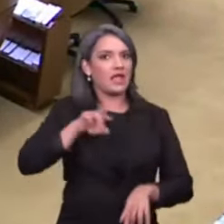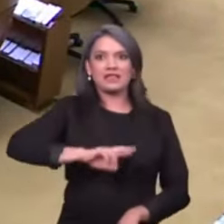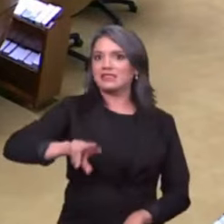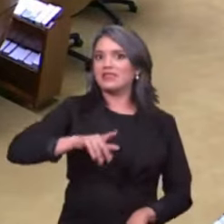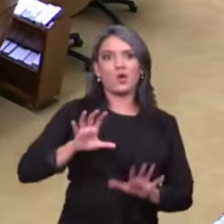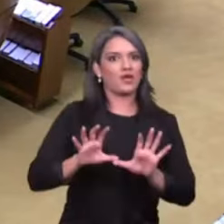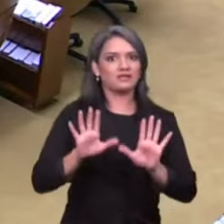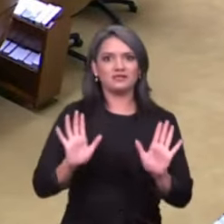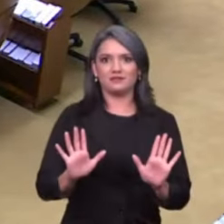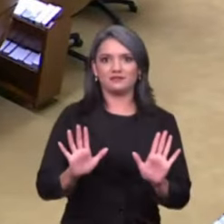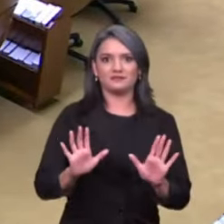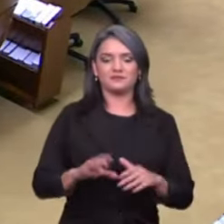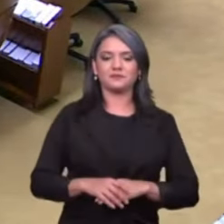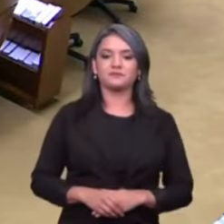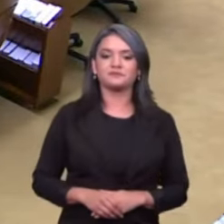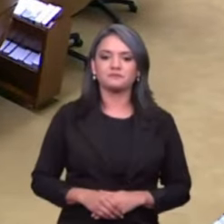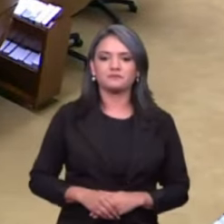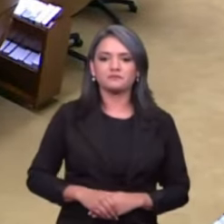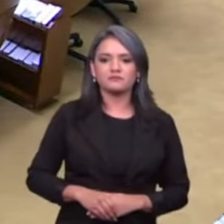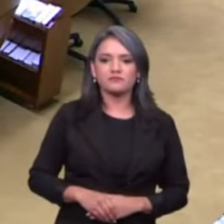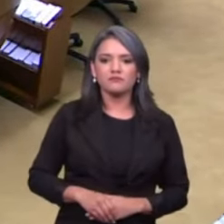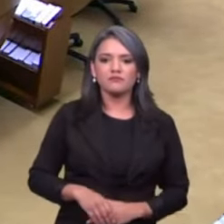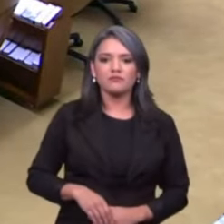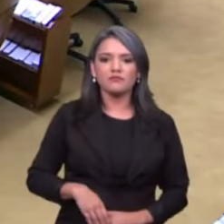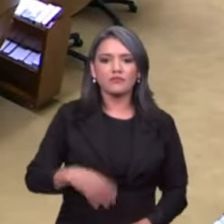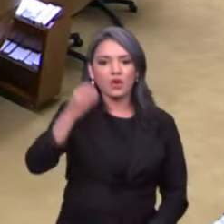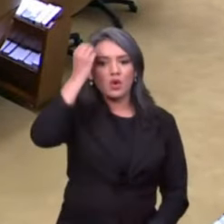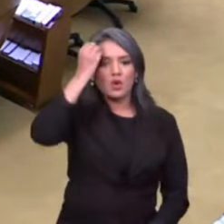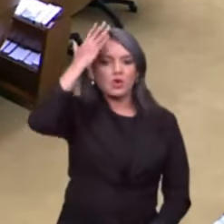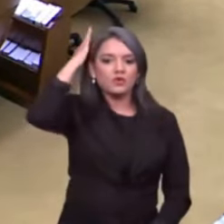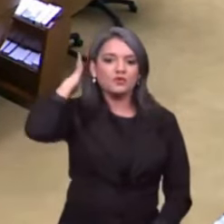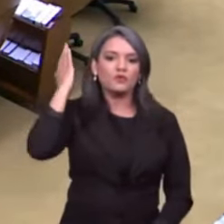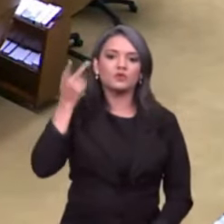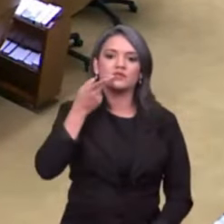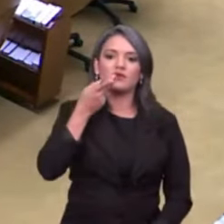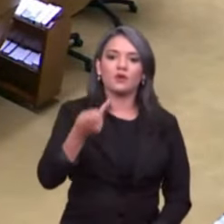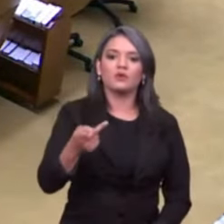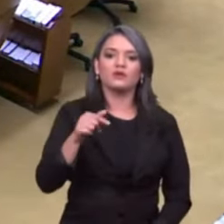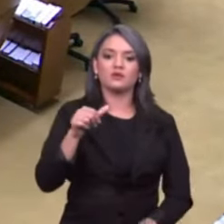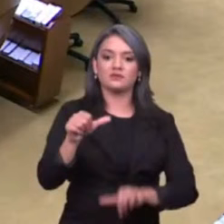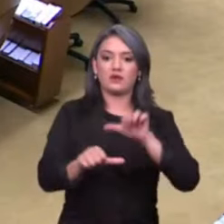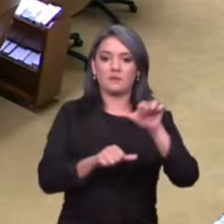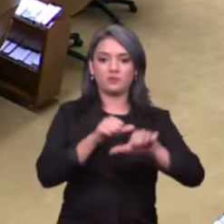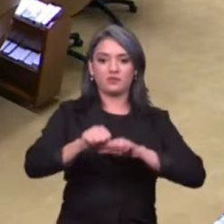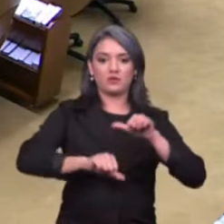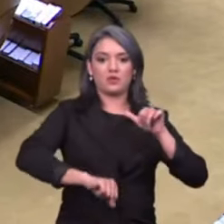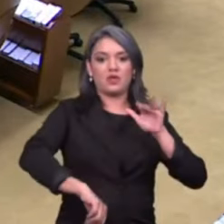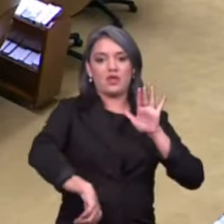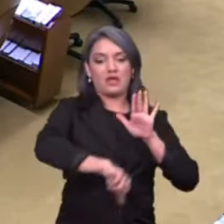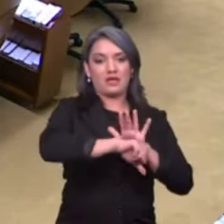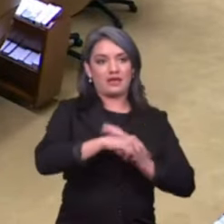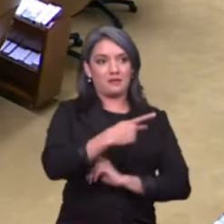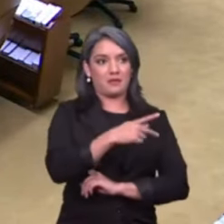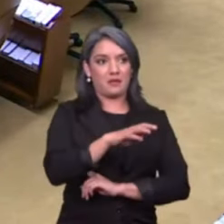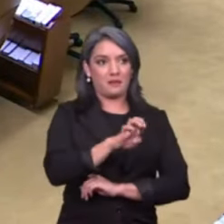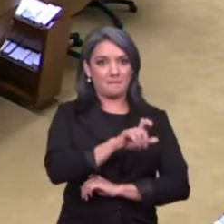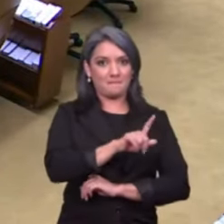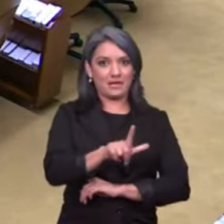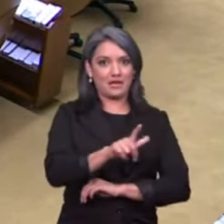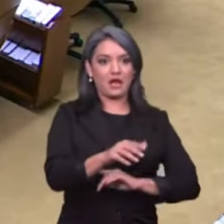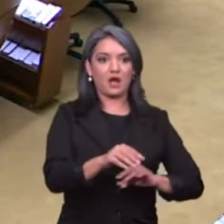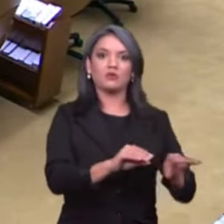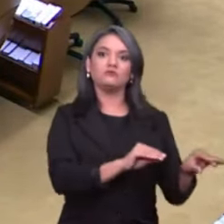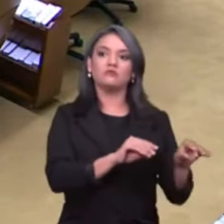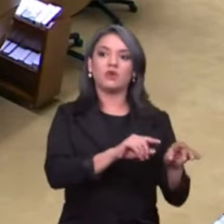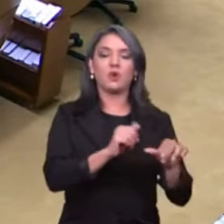Gilmar, então, V. Exª está mudando a natureza da infração de infração penal para ilícito administrativo. V. Exª